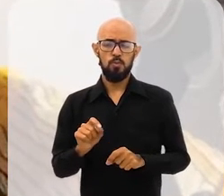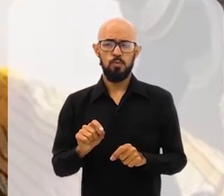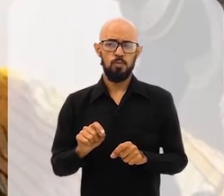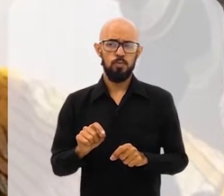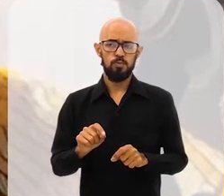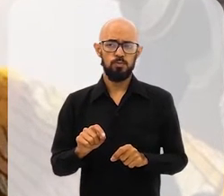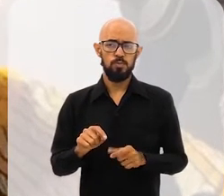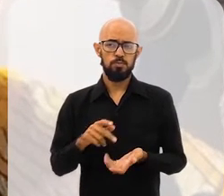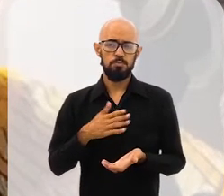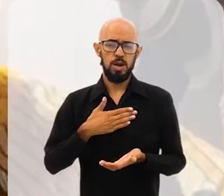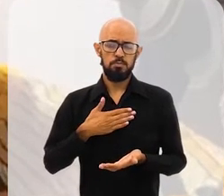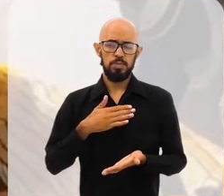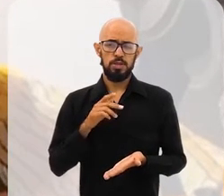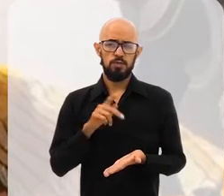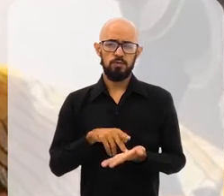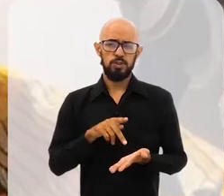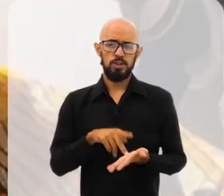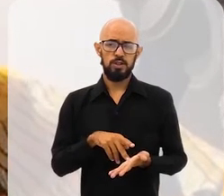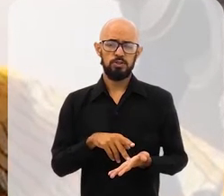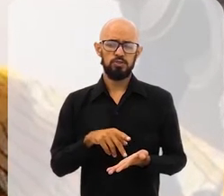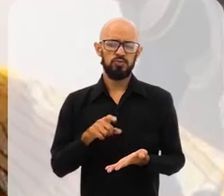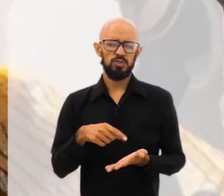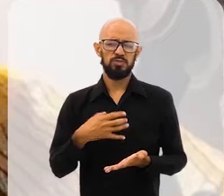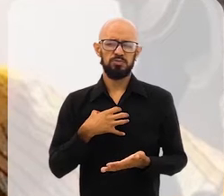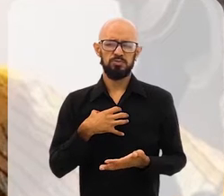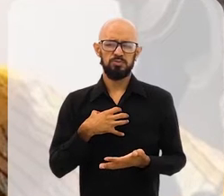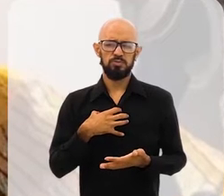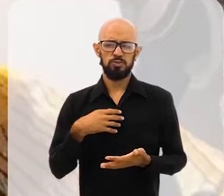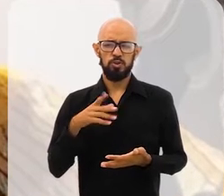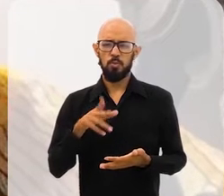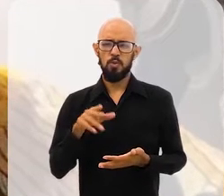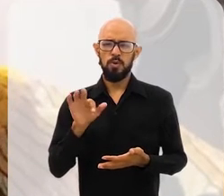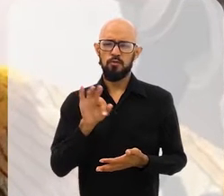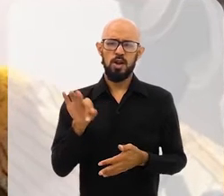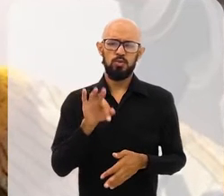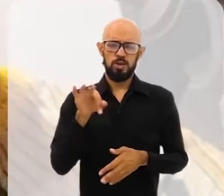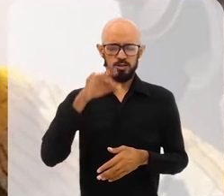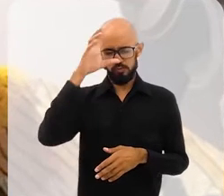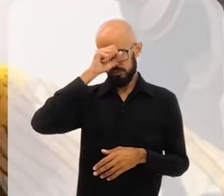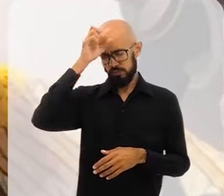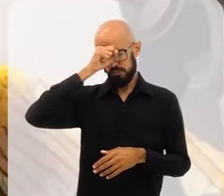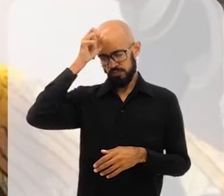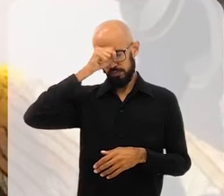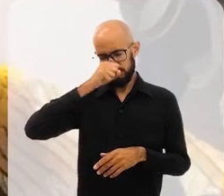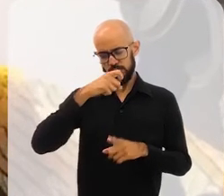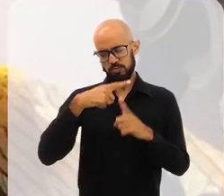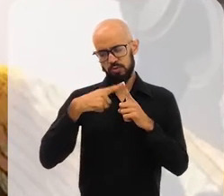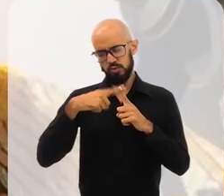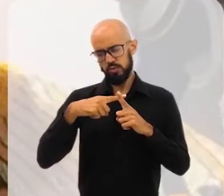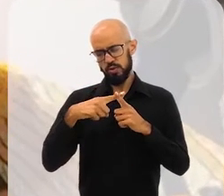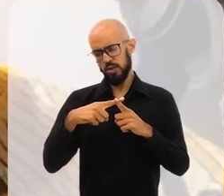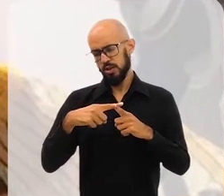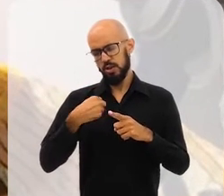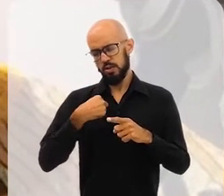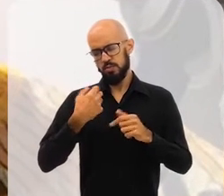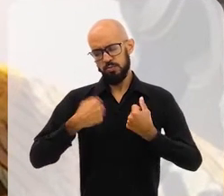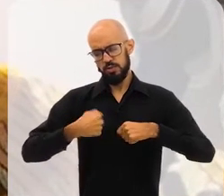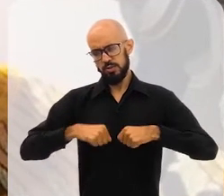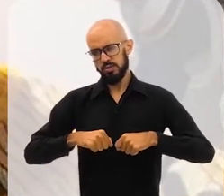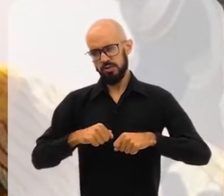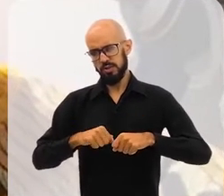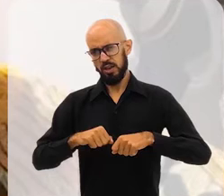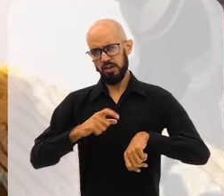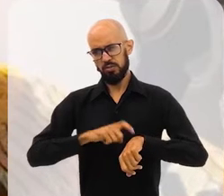Oi realmente para mim um grande e uma grande faculdade um grande aprendizado porque o